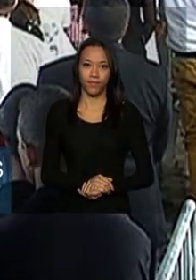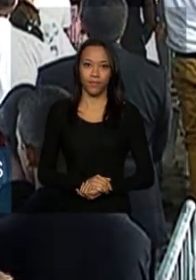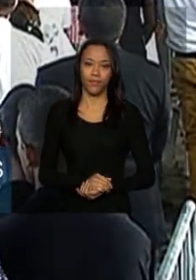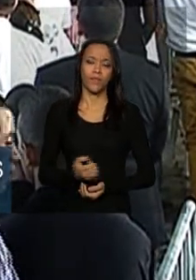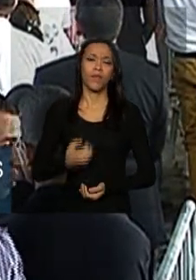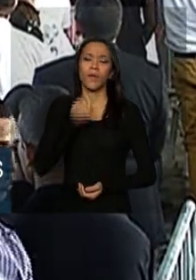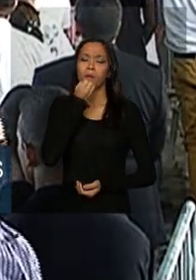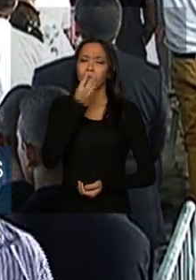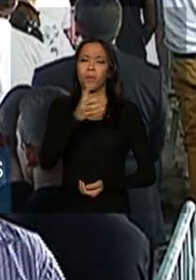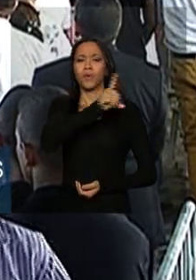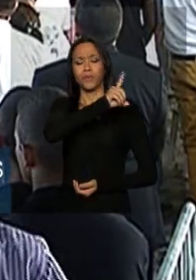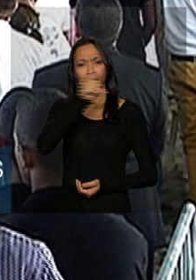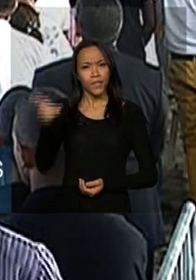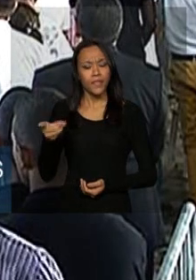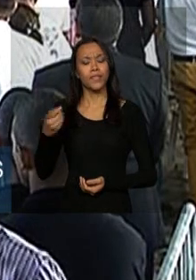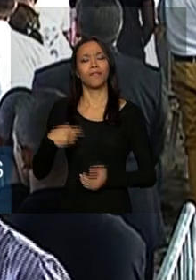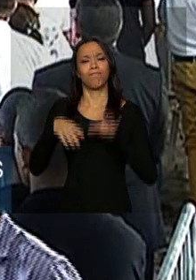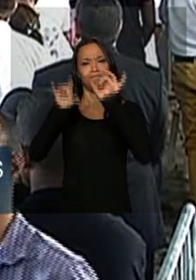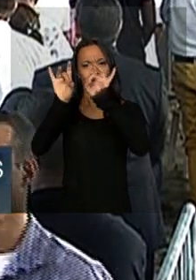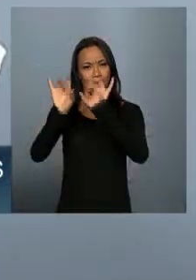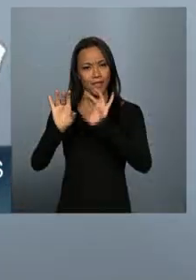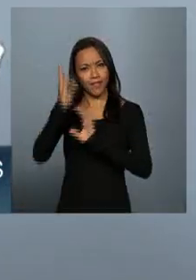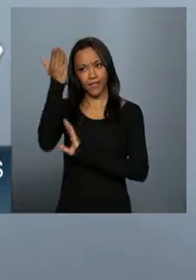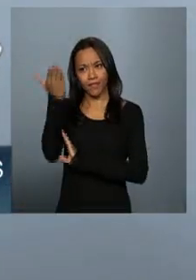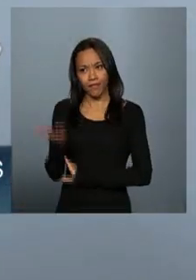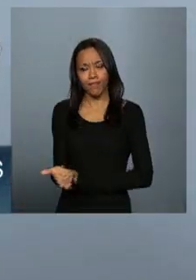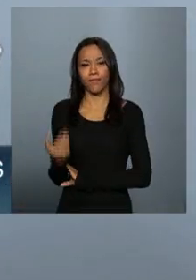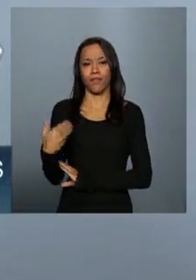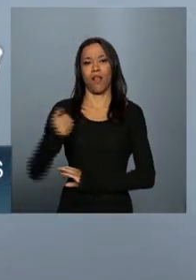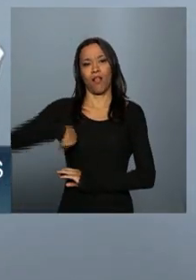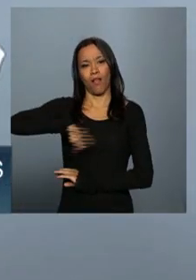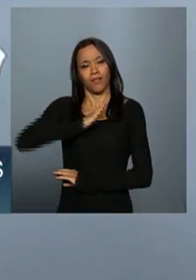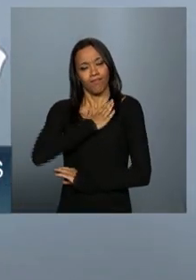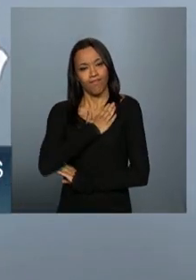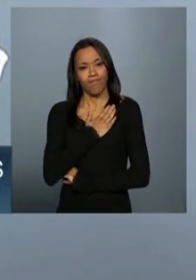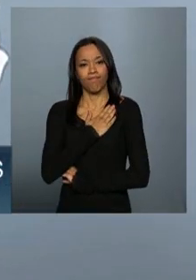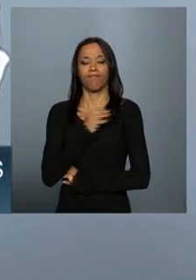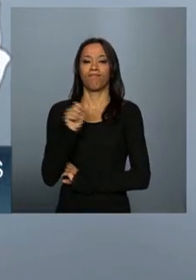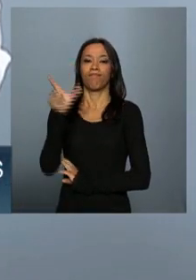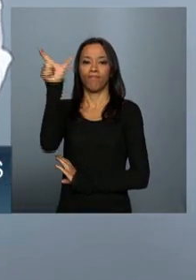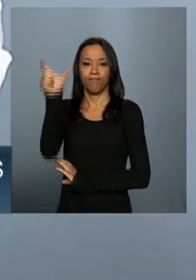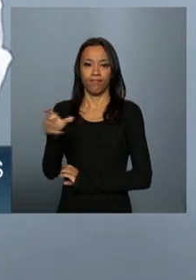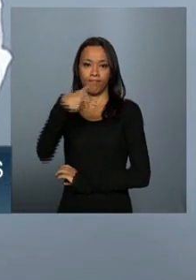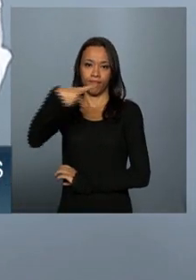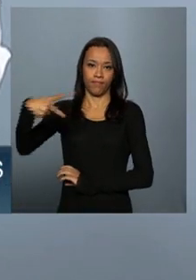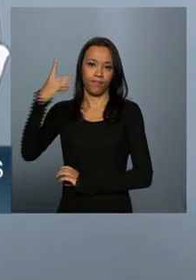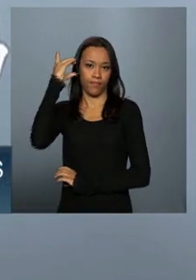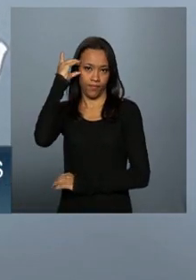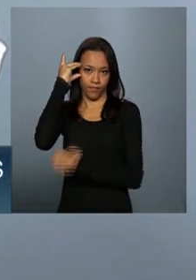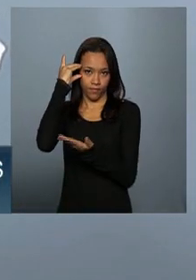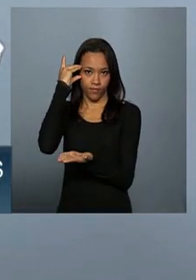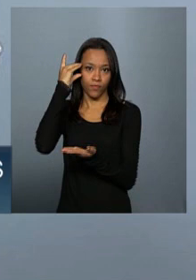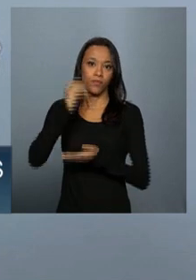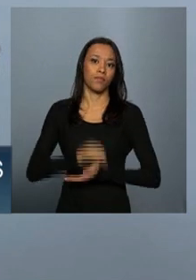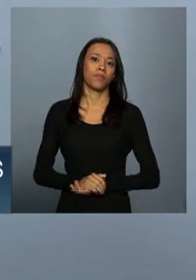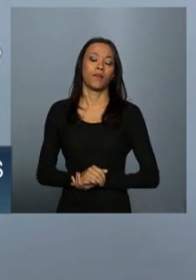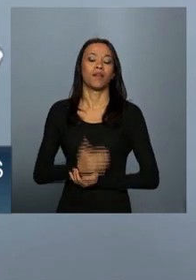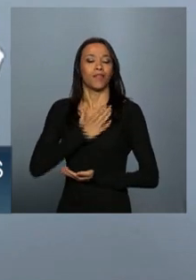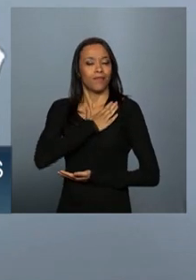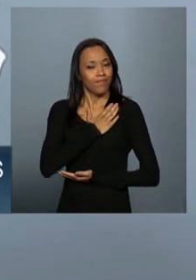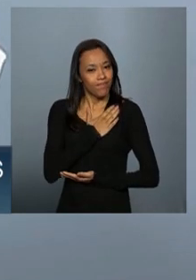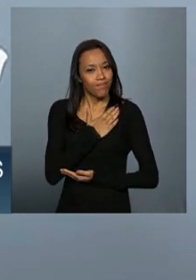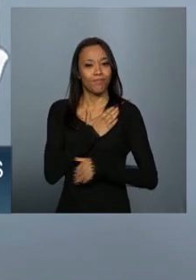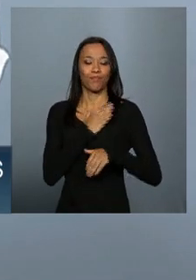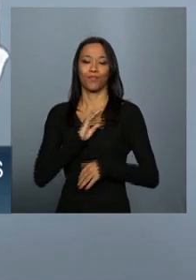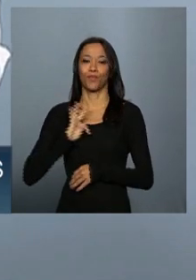Um bom dia muito especial à nossa querida presidenta Dilma, uma presidenta querida por